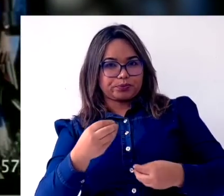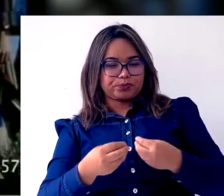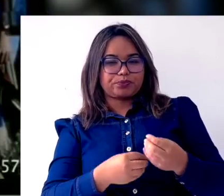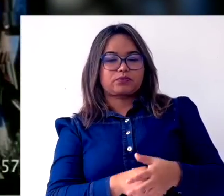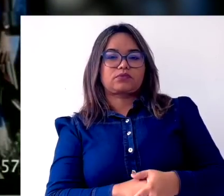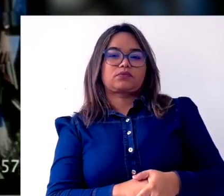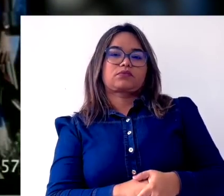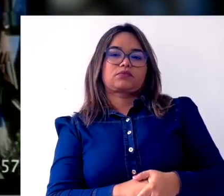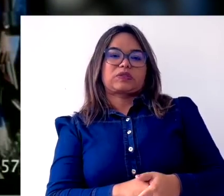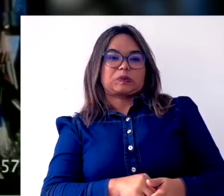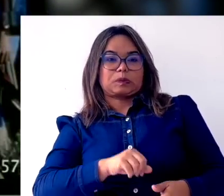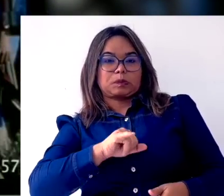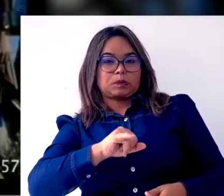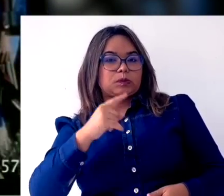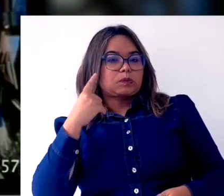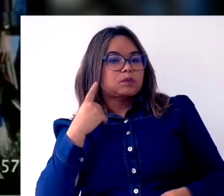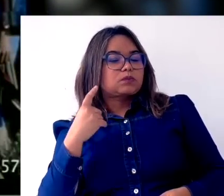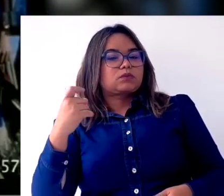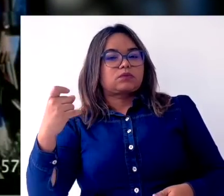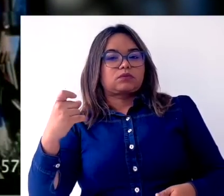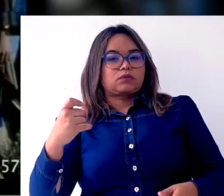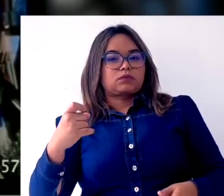de todos os tipos de música,